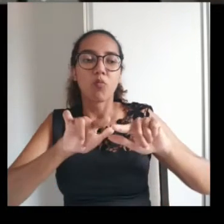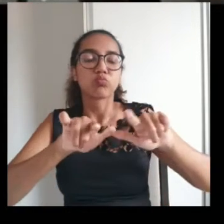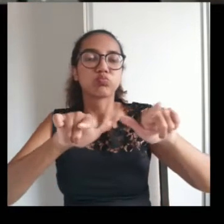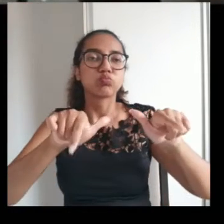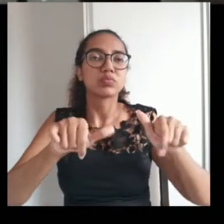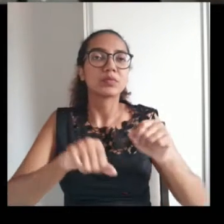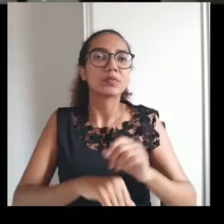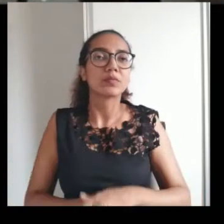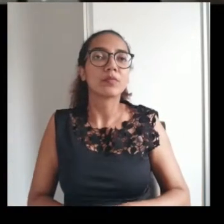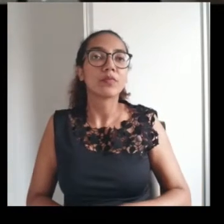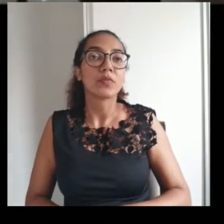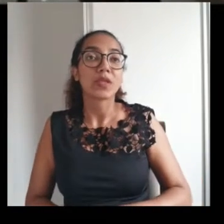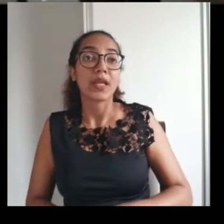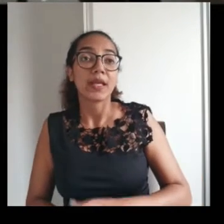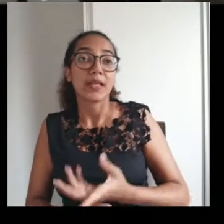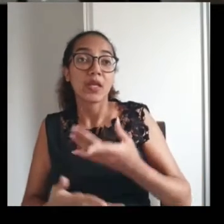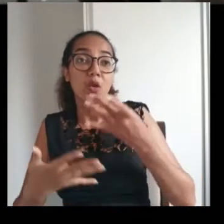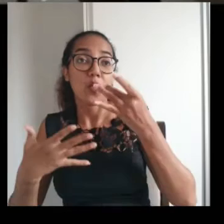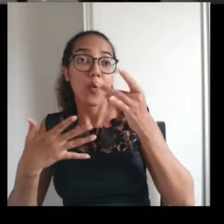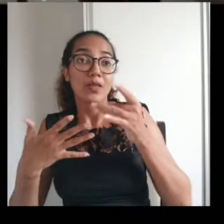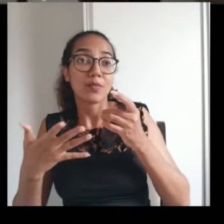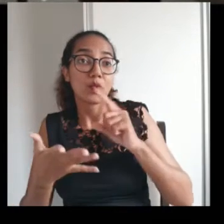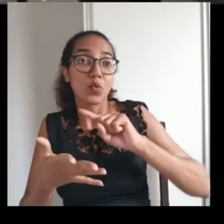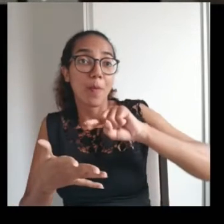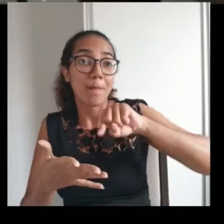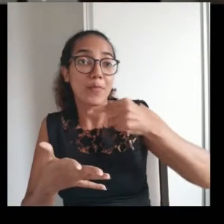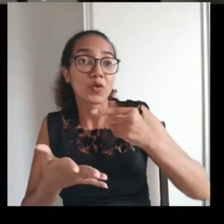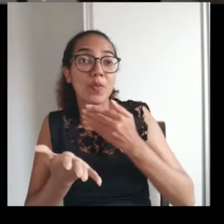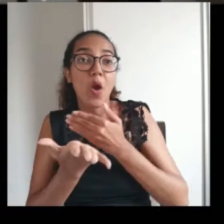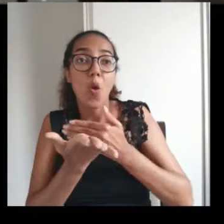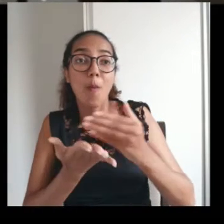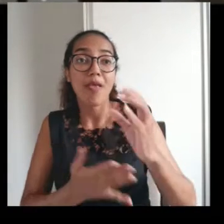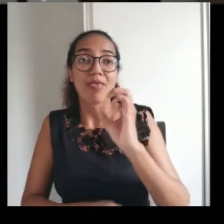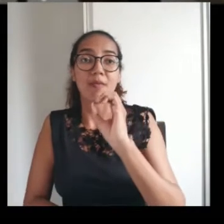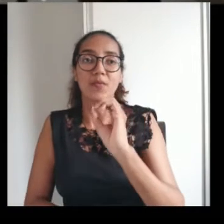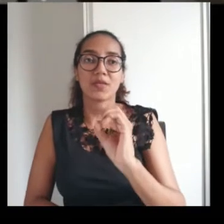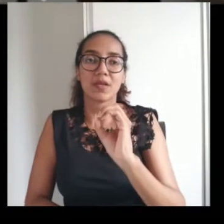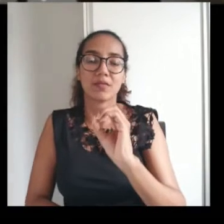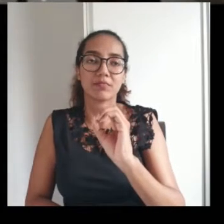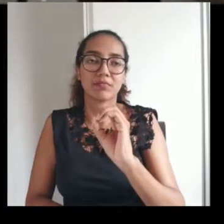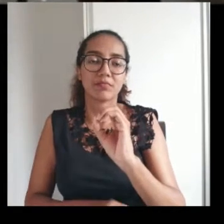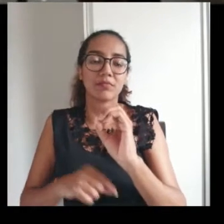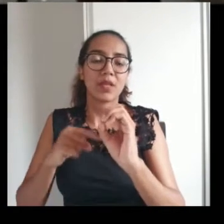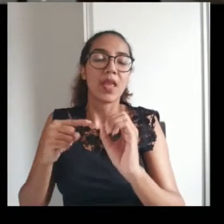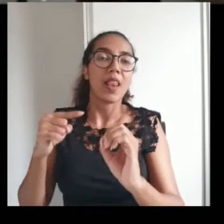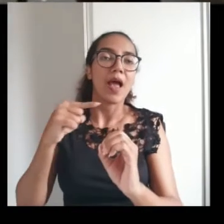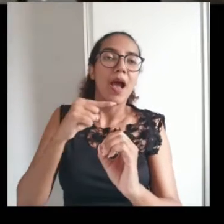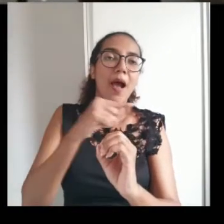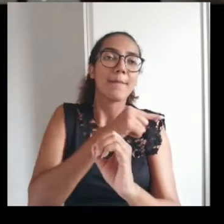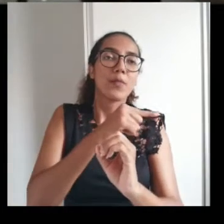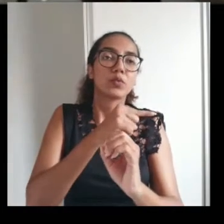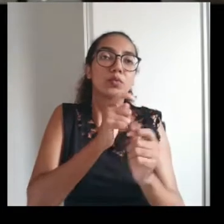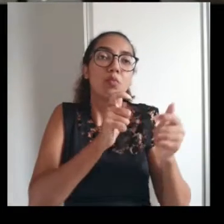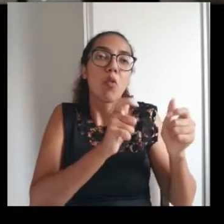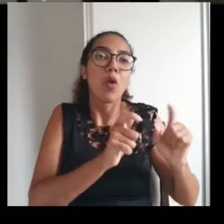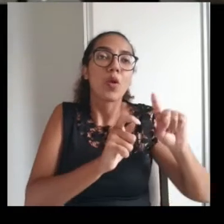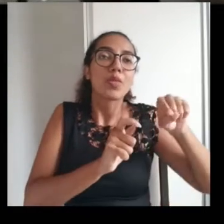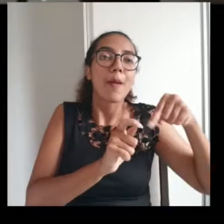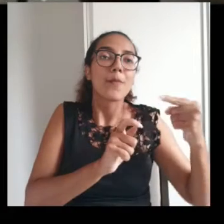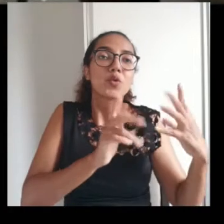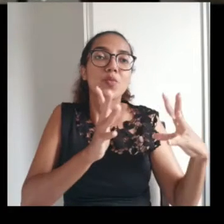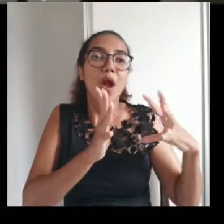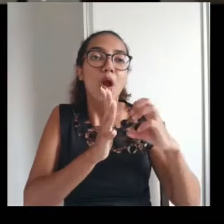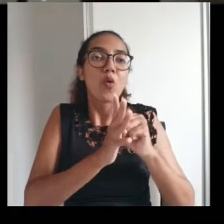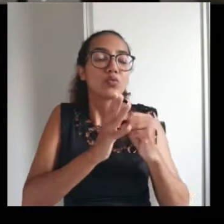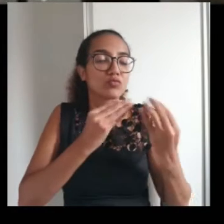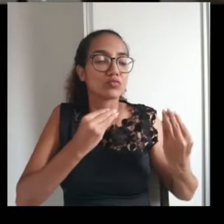é inicializado com 0, ou seja, ele aponta, eu vou imaginar isso, para a posição da próxima conta a ser inserida, que é